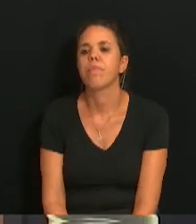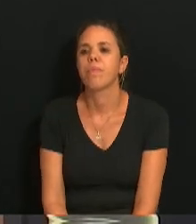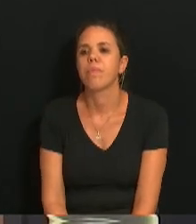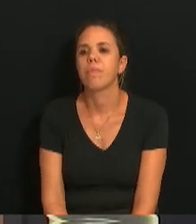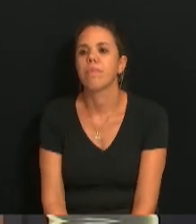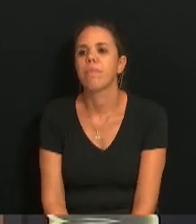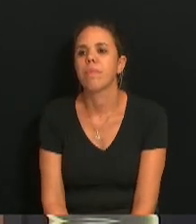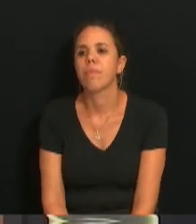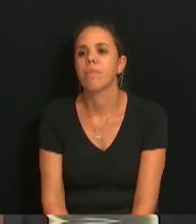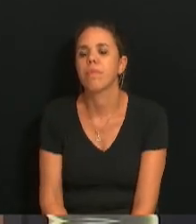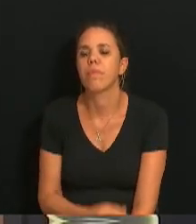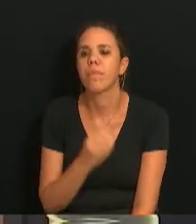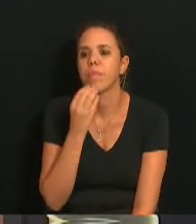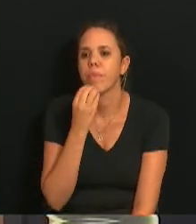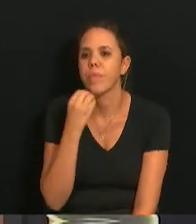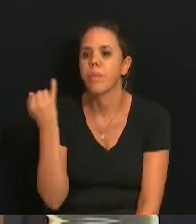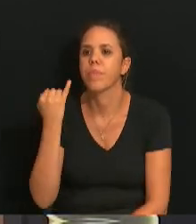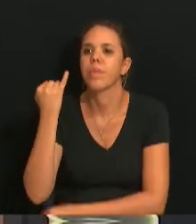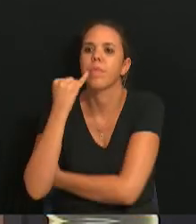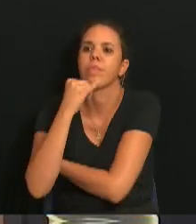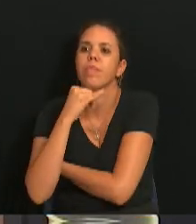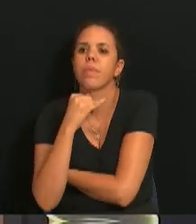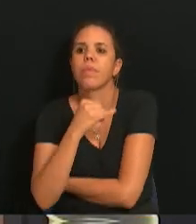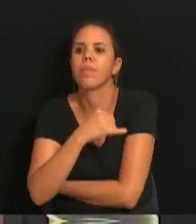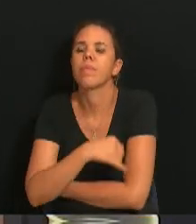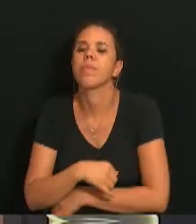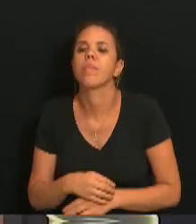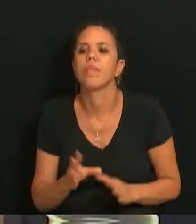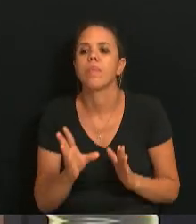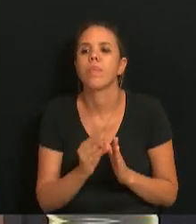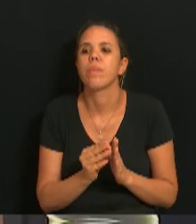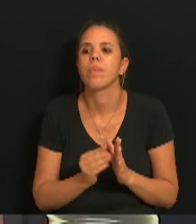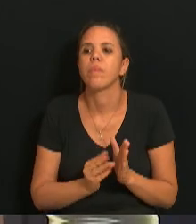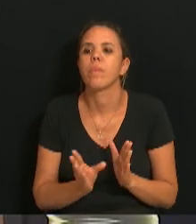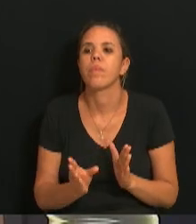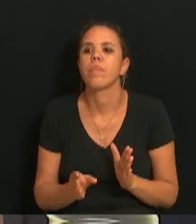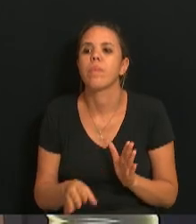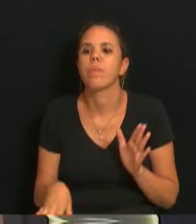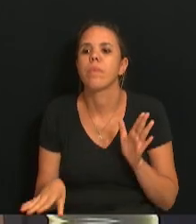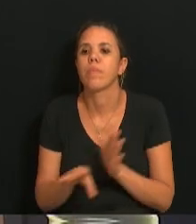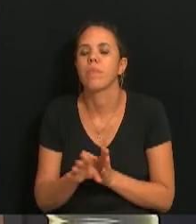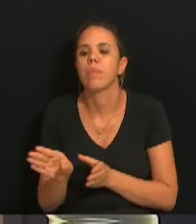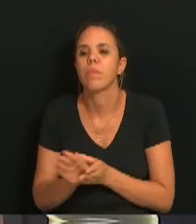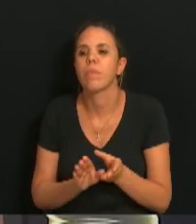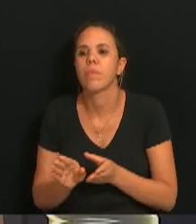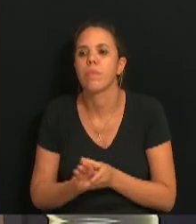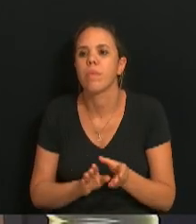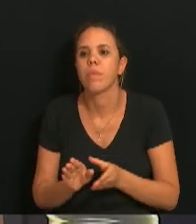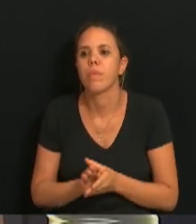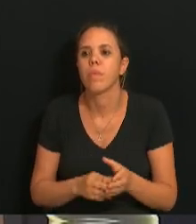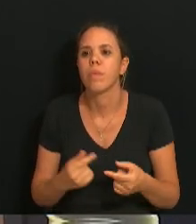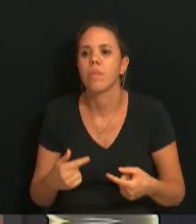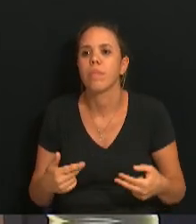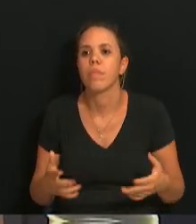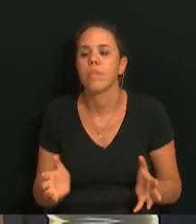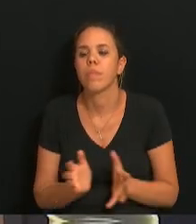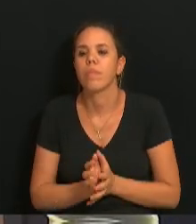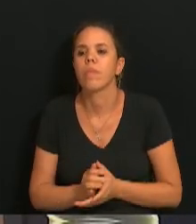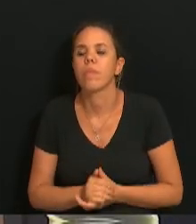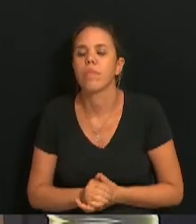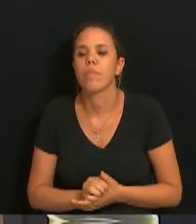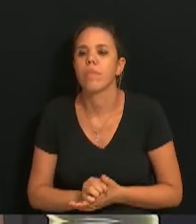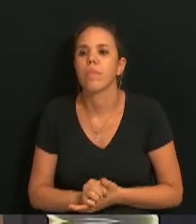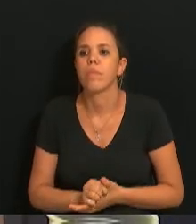Acho que seria bastante importante mesmo essa pauta chegar nos conselhos, né, nos demais conselhos. Até porque a